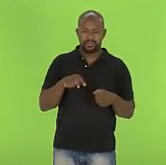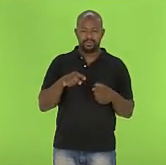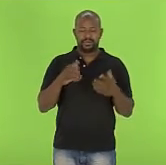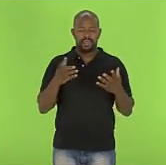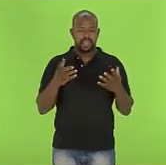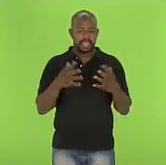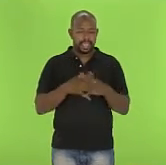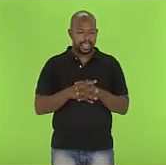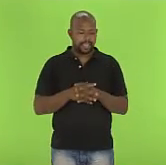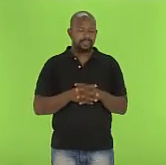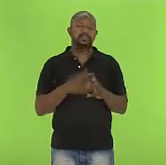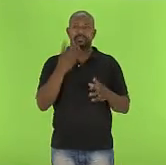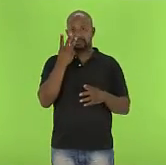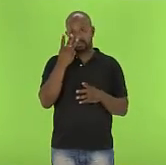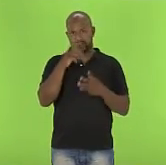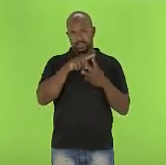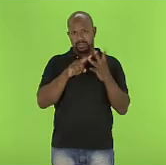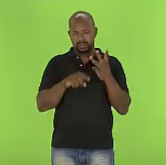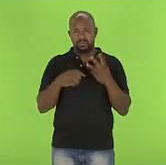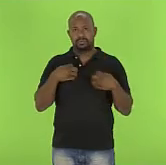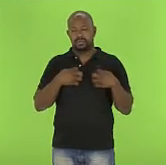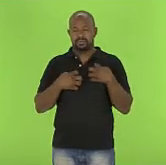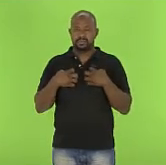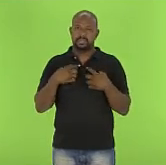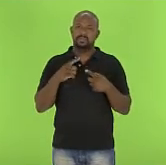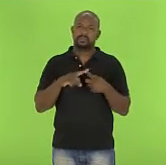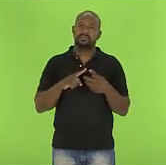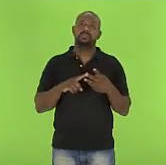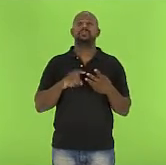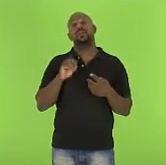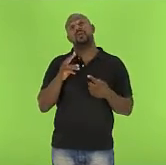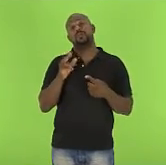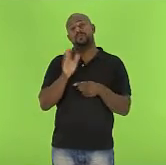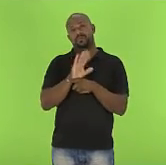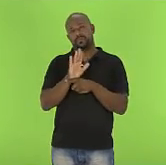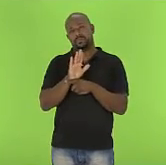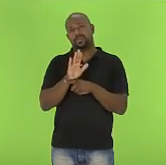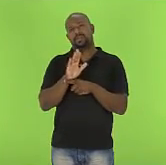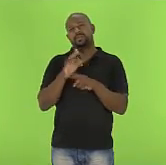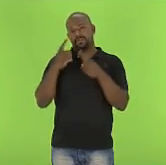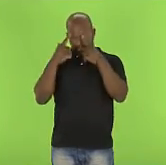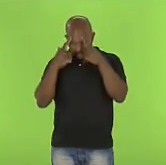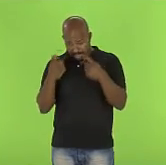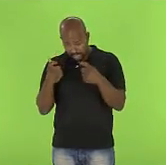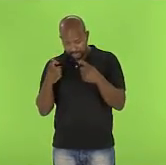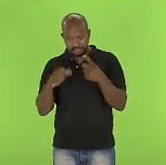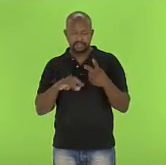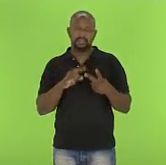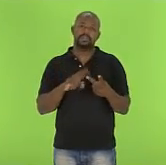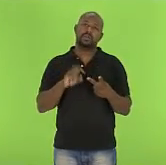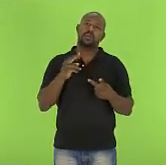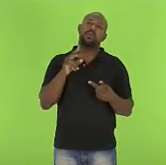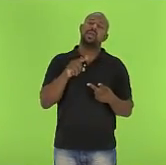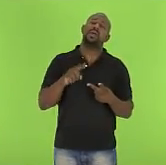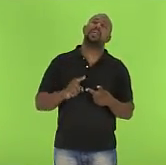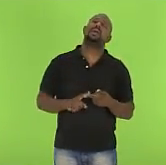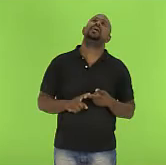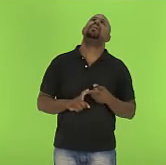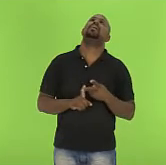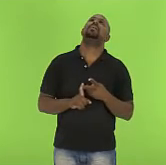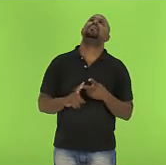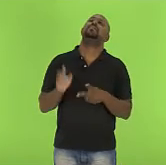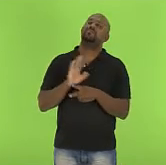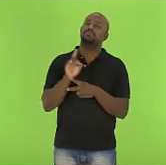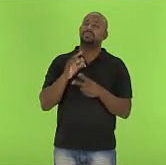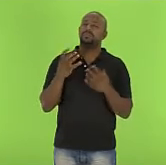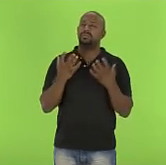para o ponto, tinham 3 coisas que estavam me incomodando muito. Ou o filme era sobre violência, ou era um